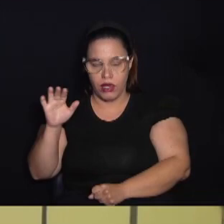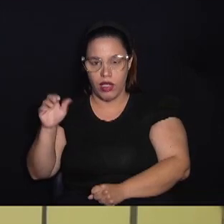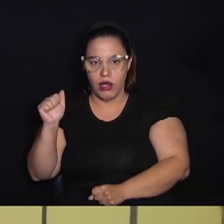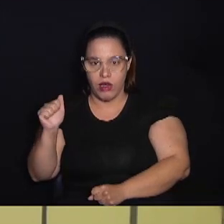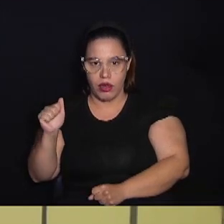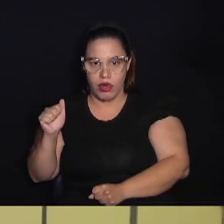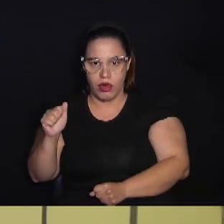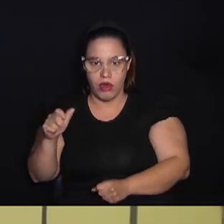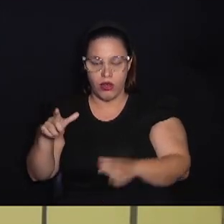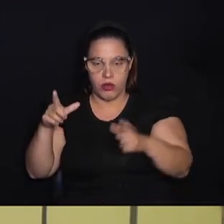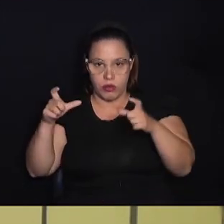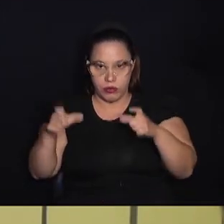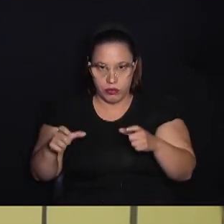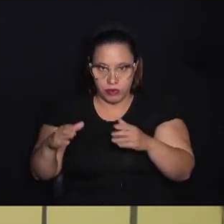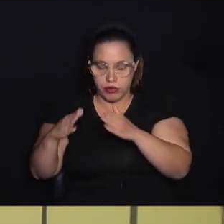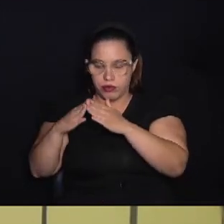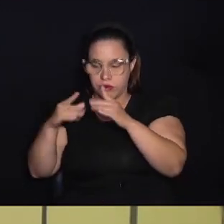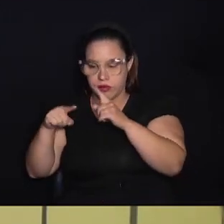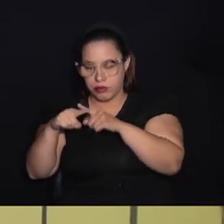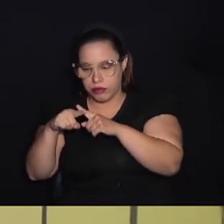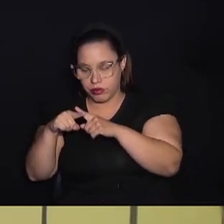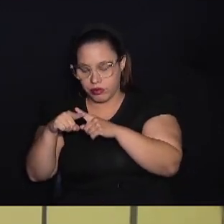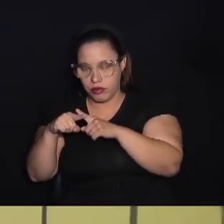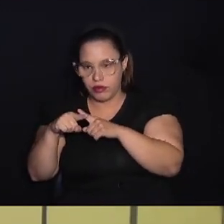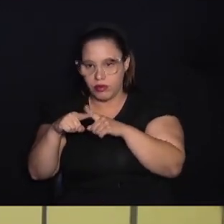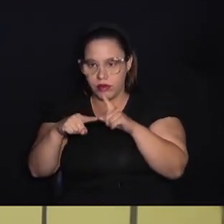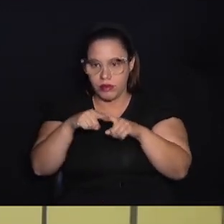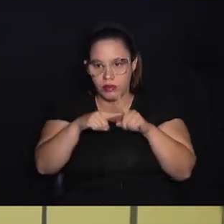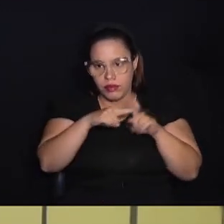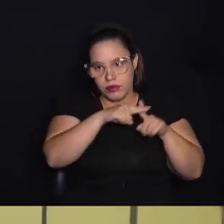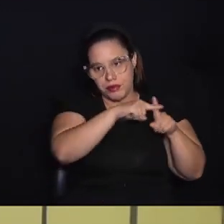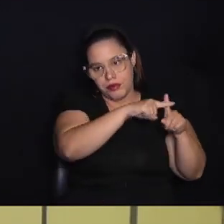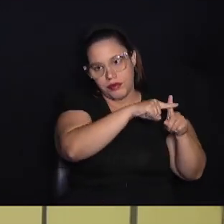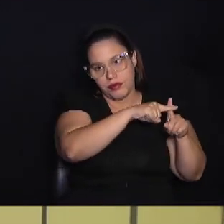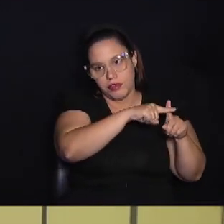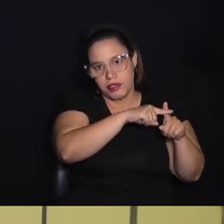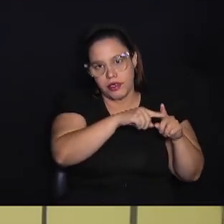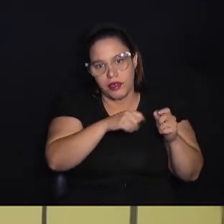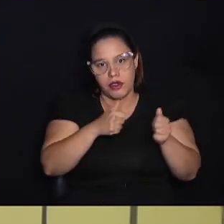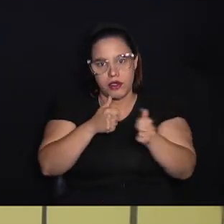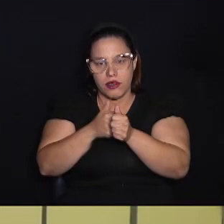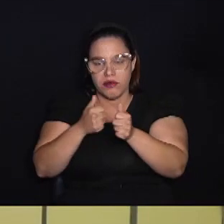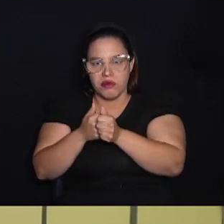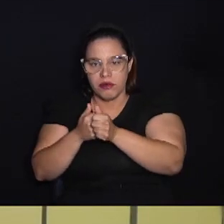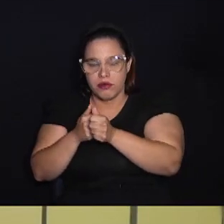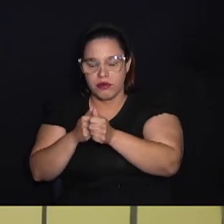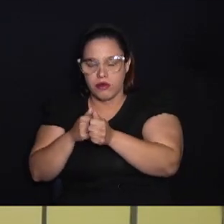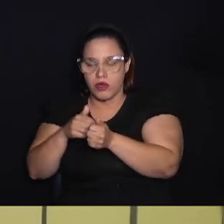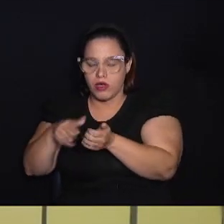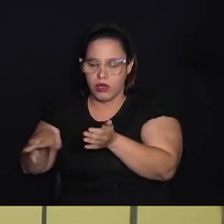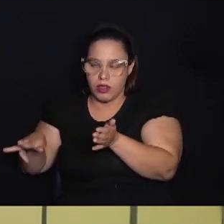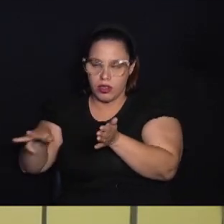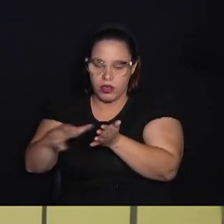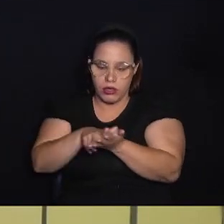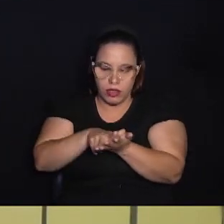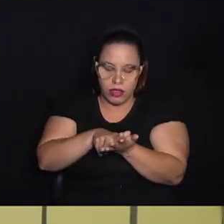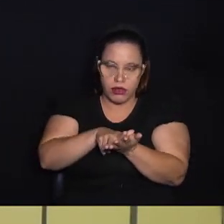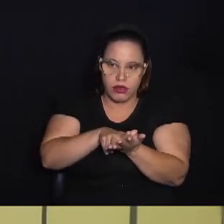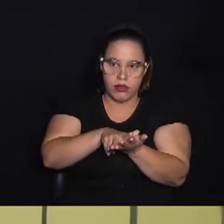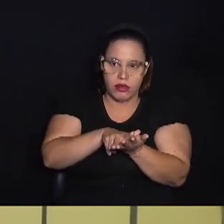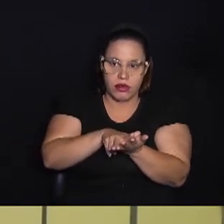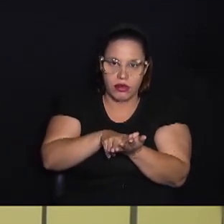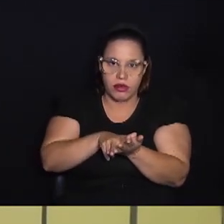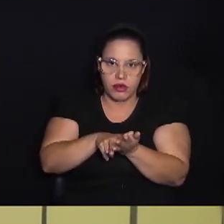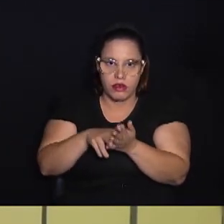criasse um cemitério mais próximo da colônia alemã ali para que eles fizessem seu sepultamento e a gente fala de